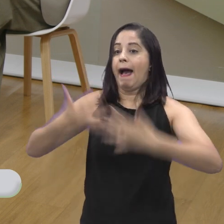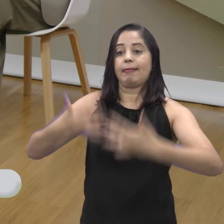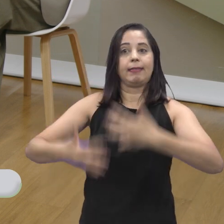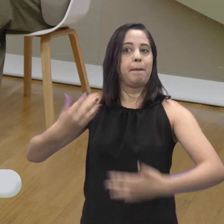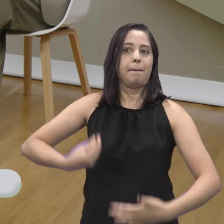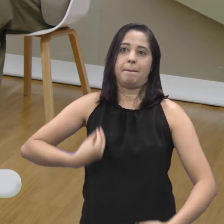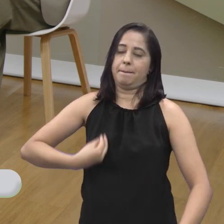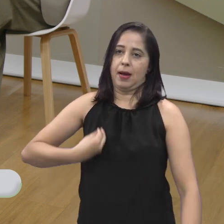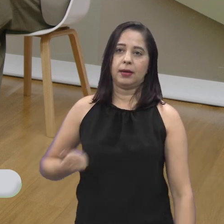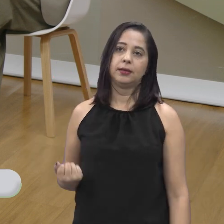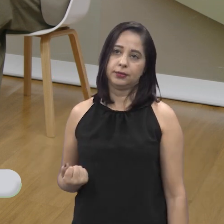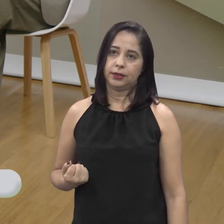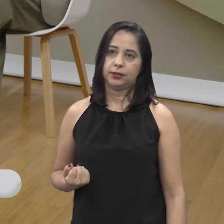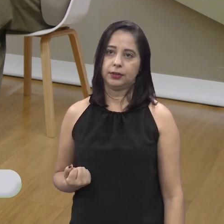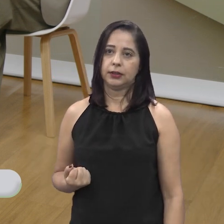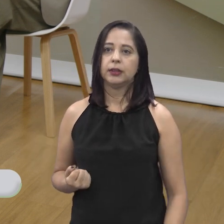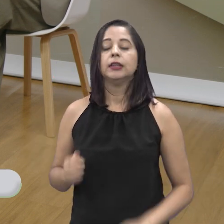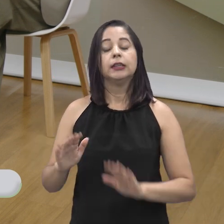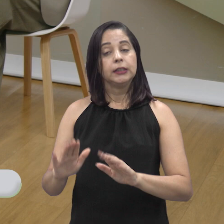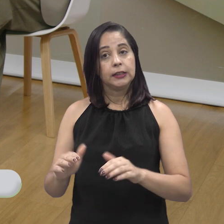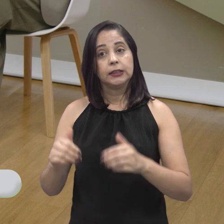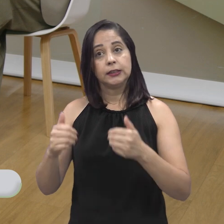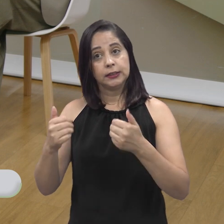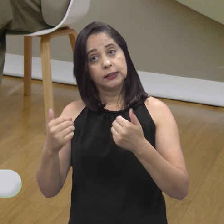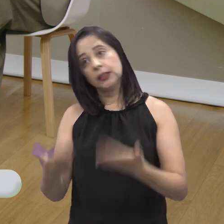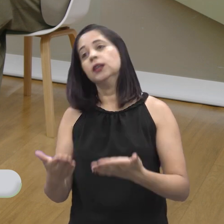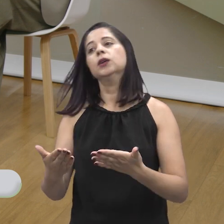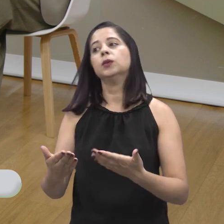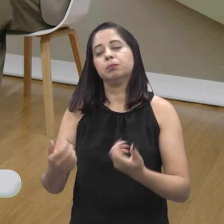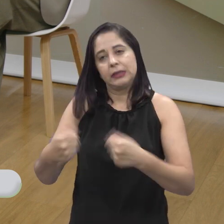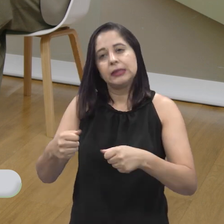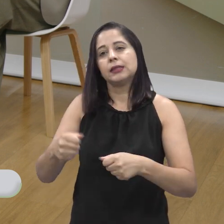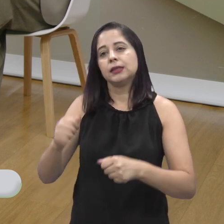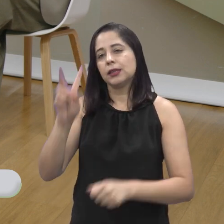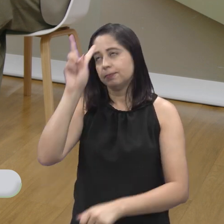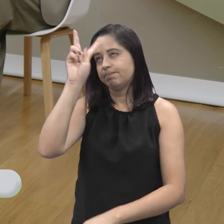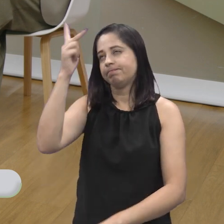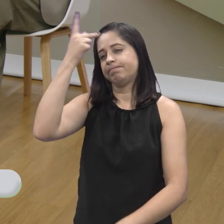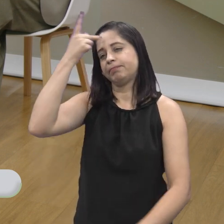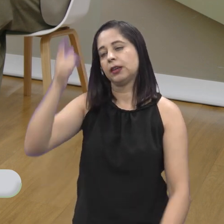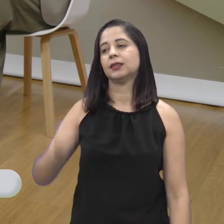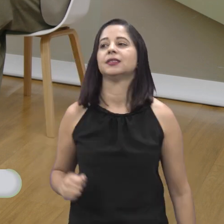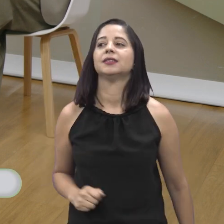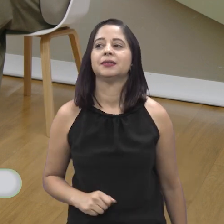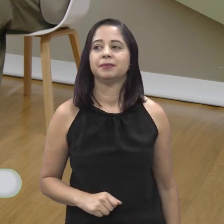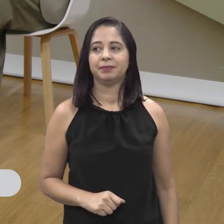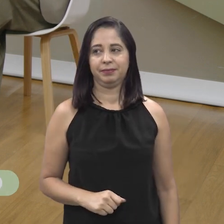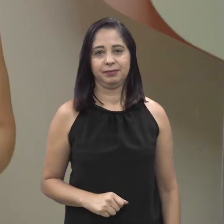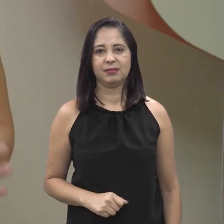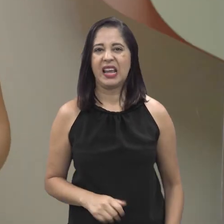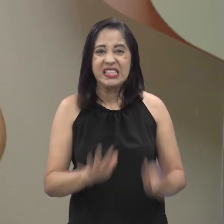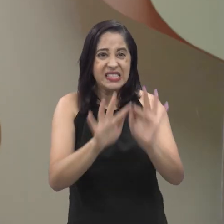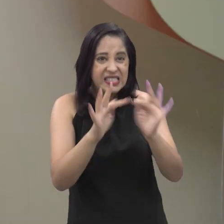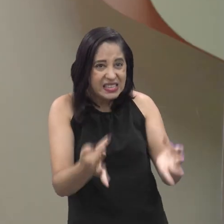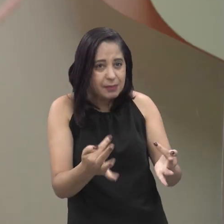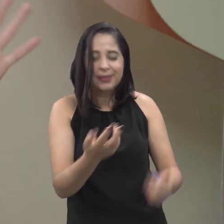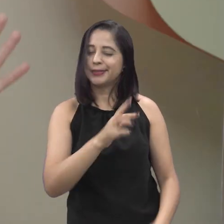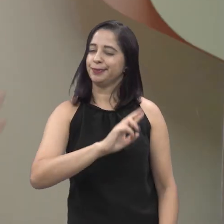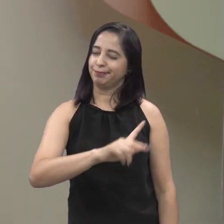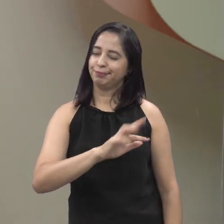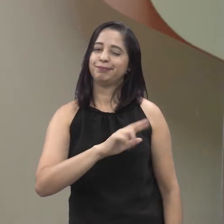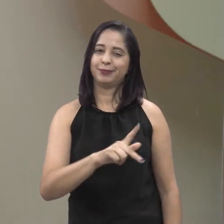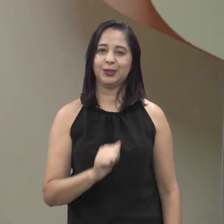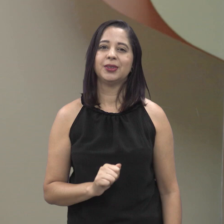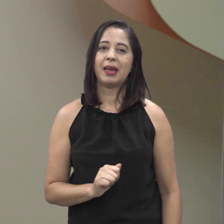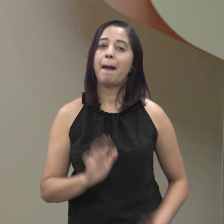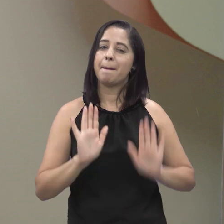conscientizar dessa imperfeição, a gente consegue mudar. E só a partir desse ponto mesmo. É isso. O trabalho não é